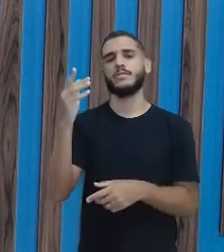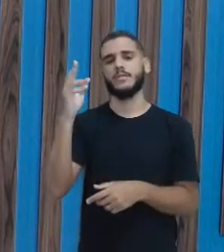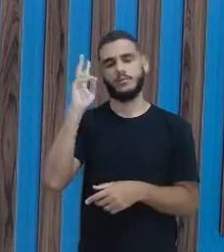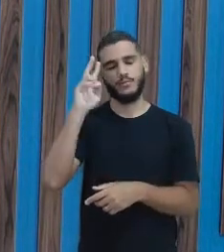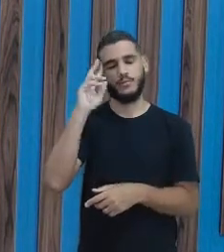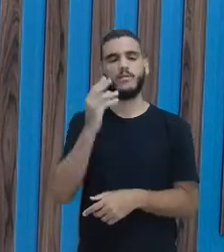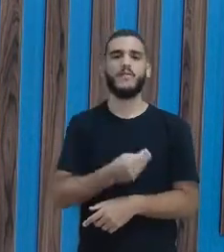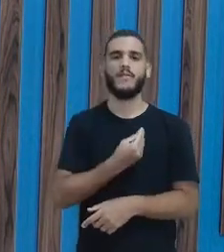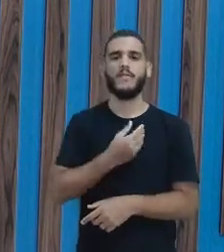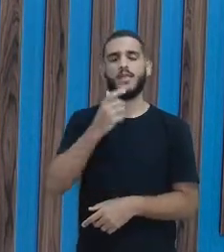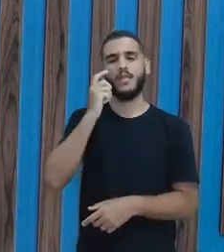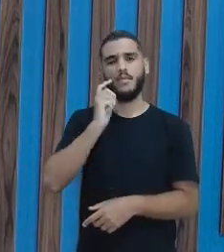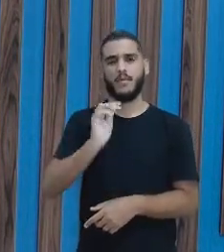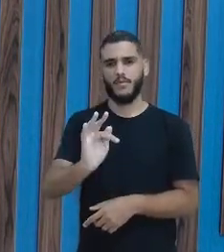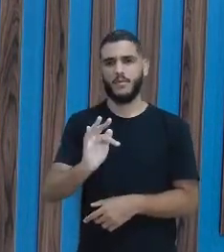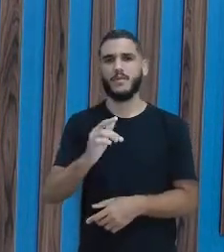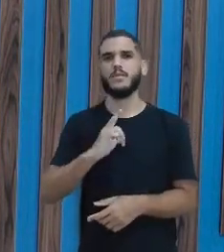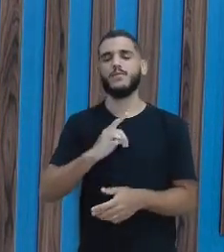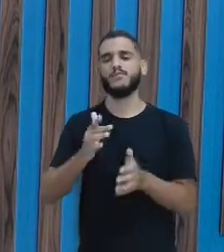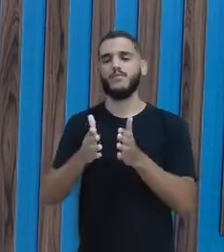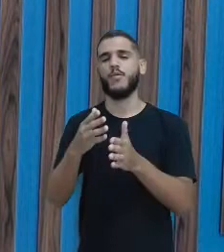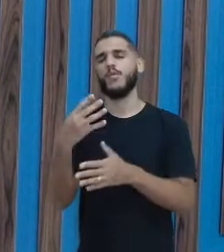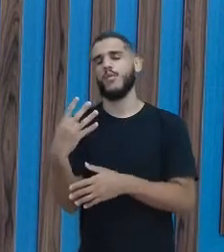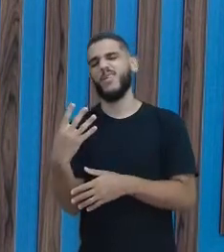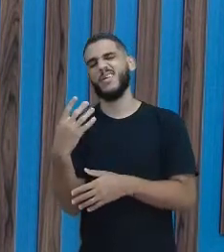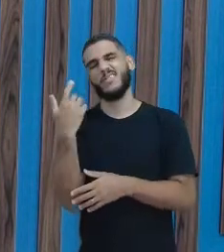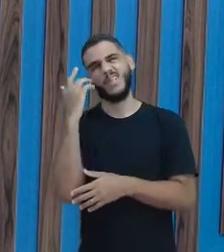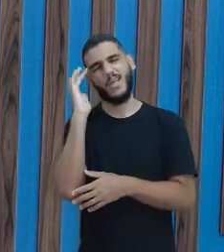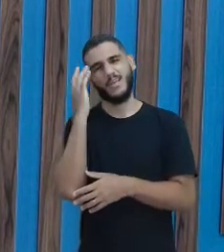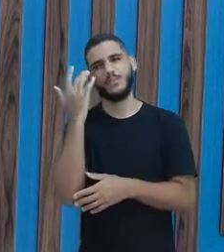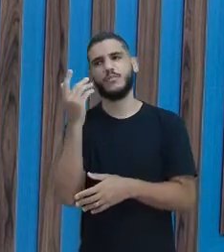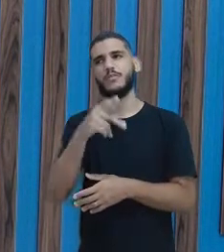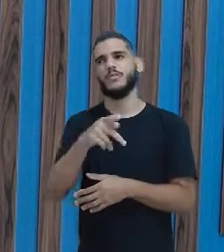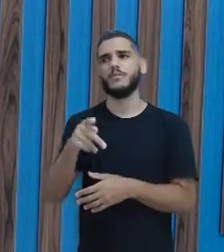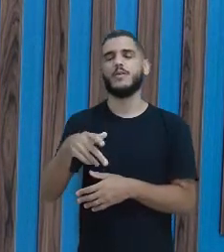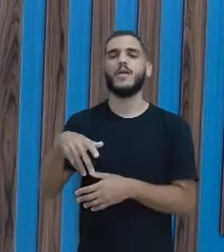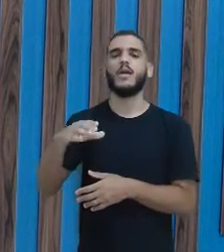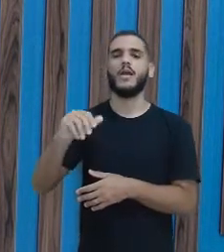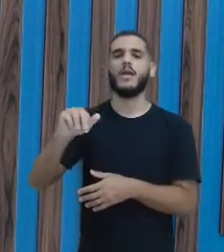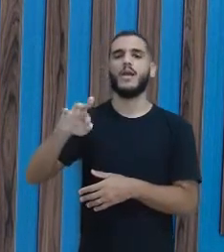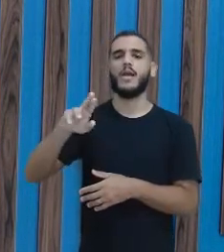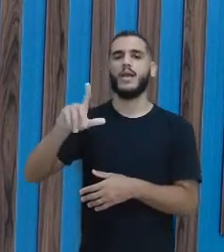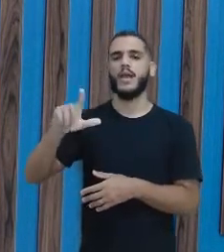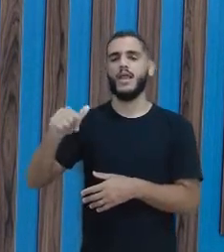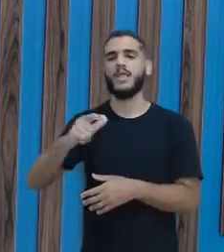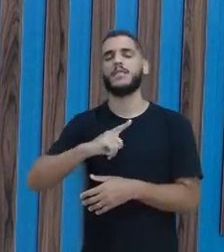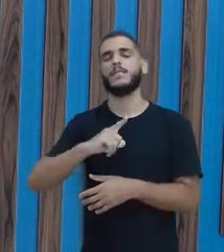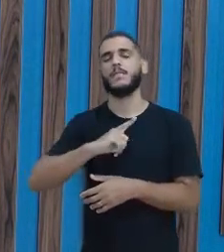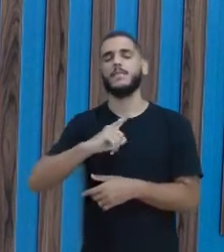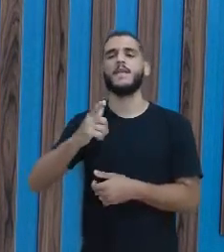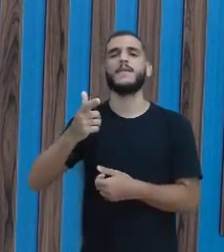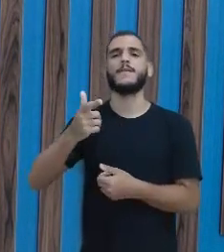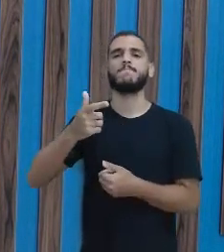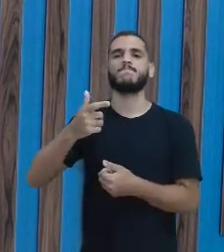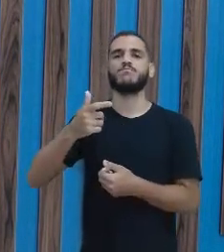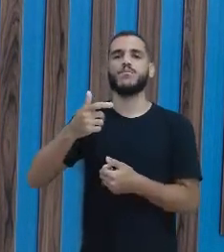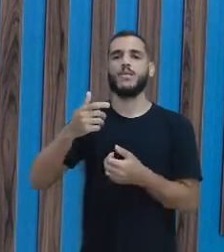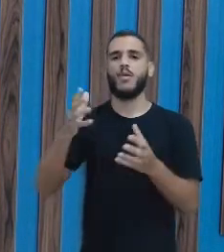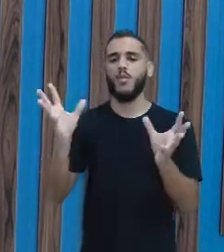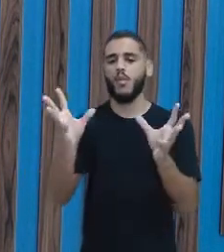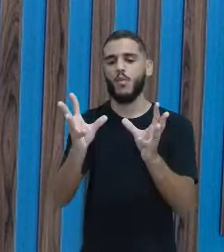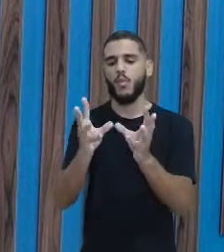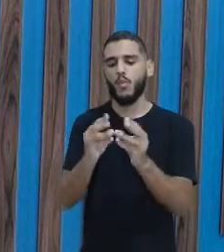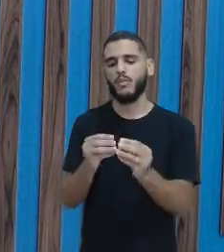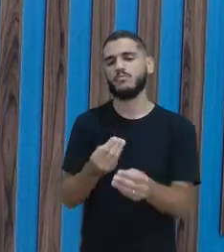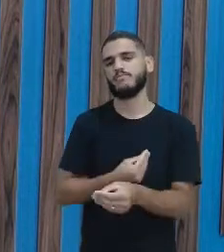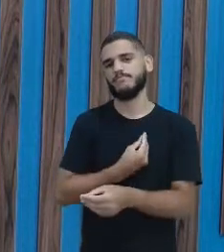Paulo Freire, acho que no módulo 4, com a professora Carla, ela trouxe uma breve biografia.